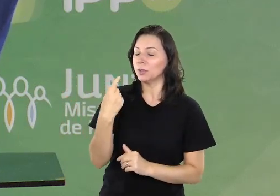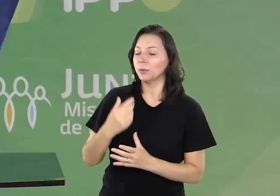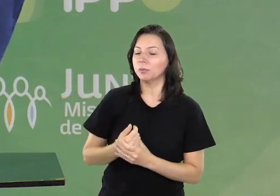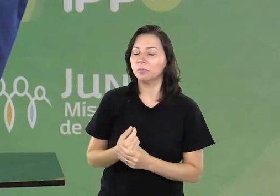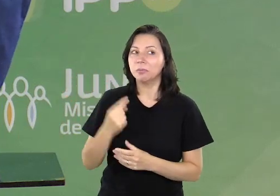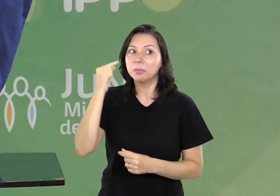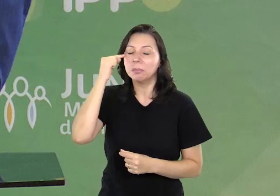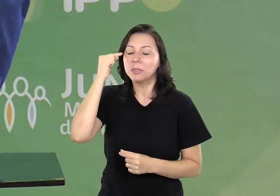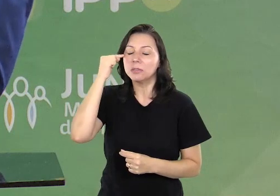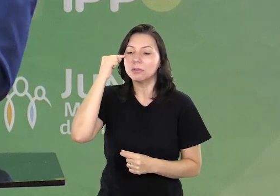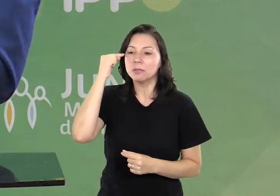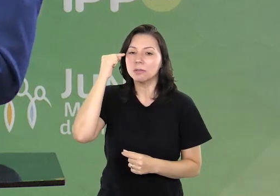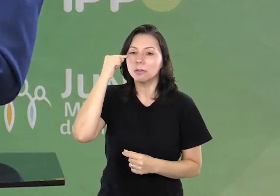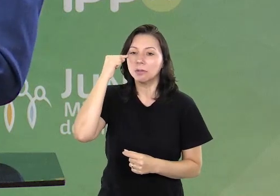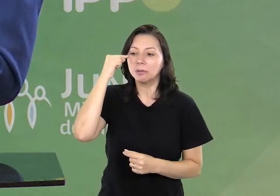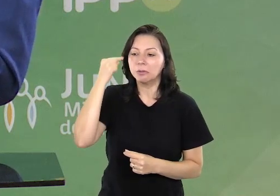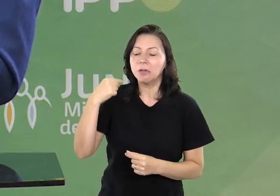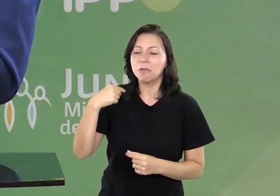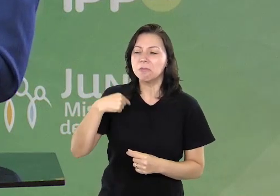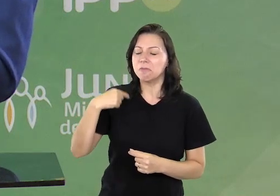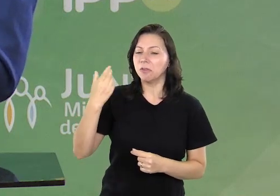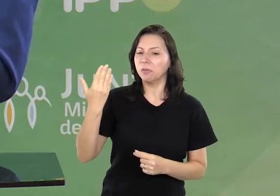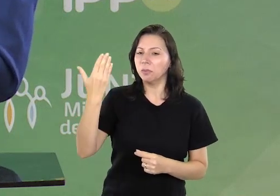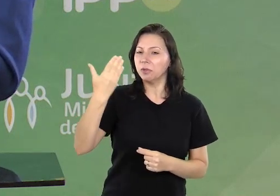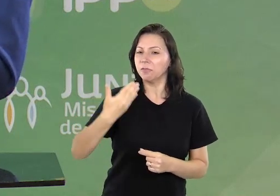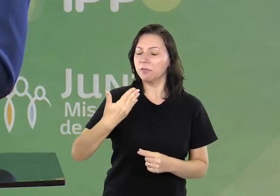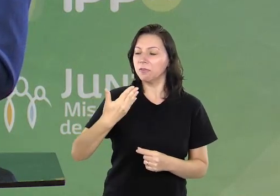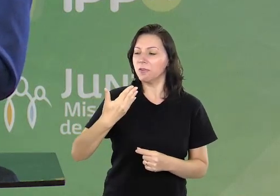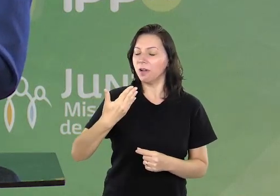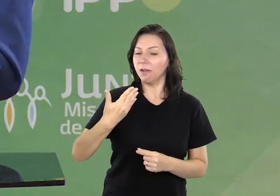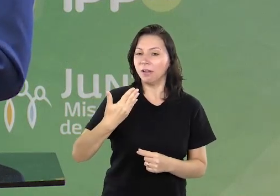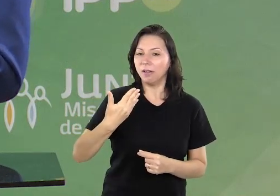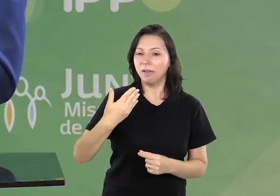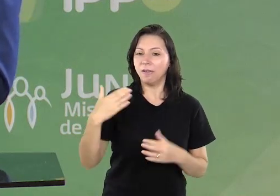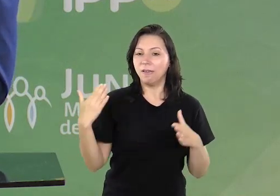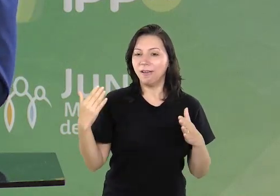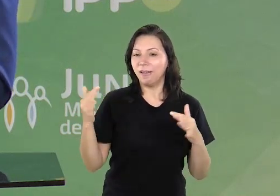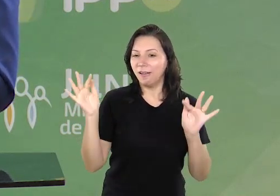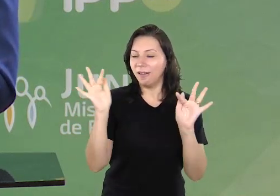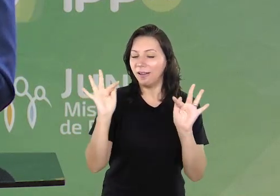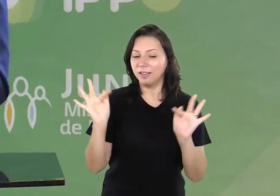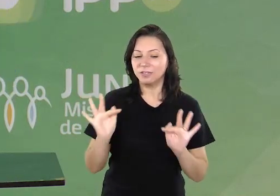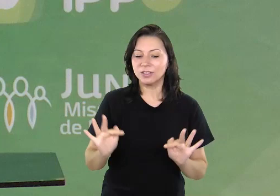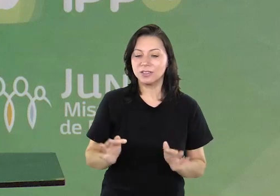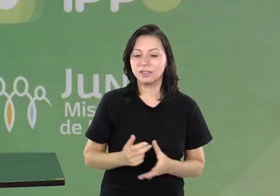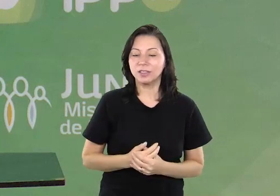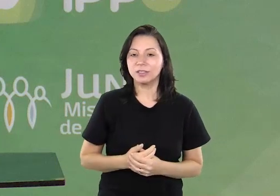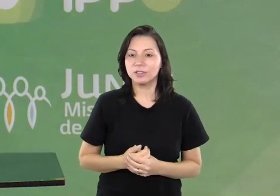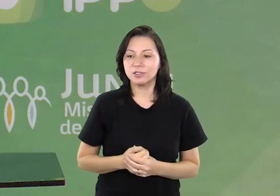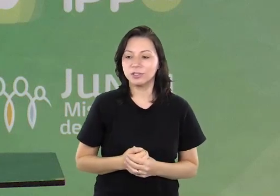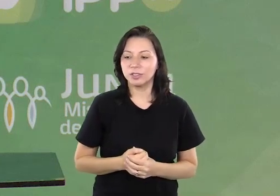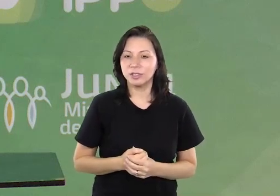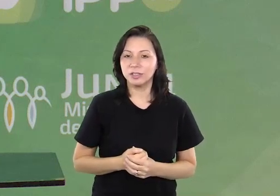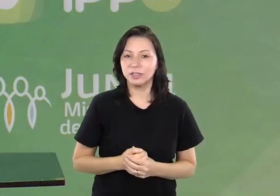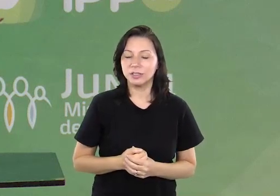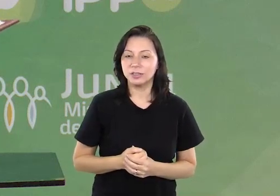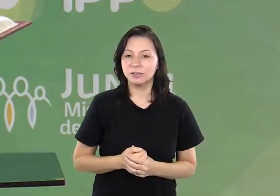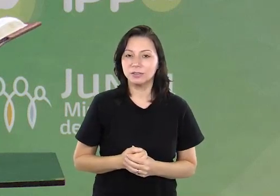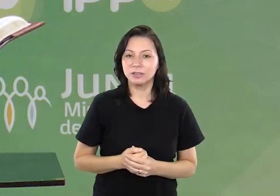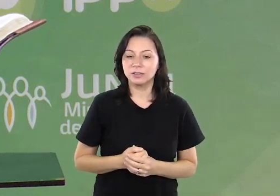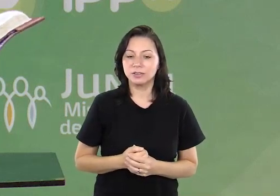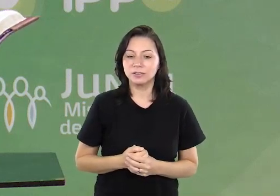provarei com alegria essa palavra provar diz que ele segue